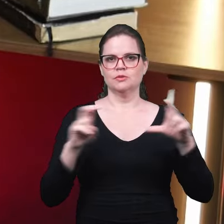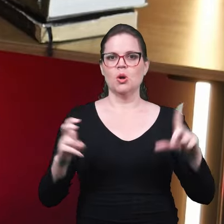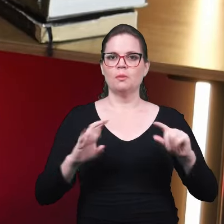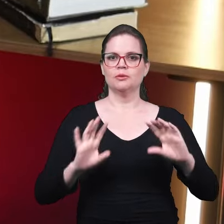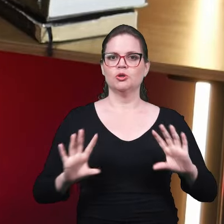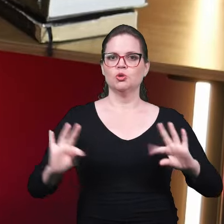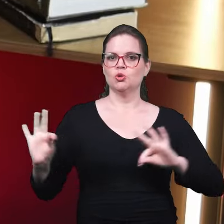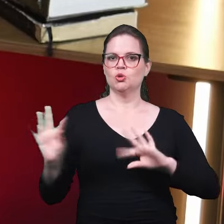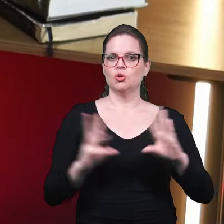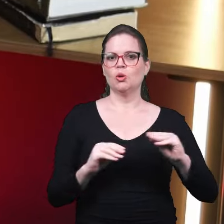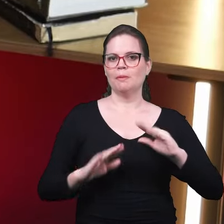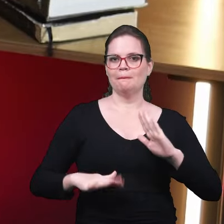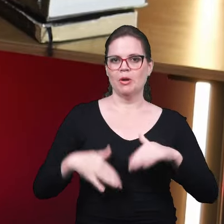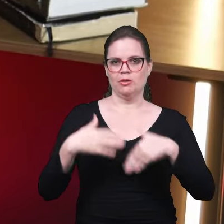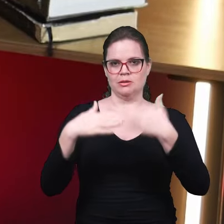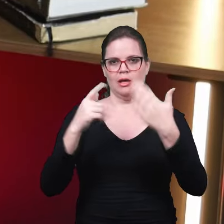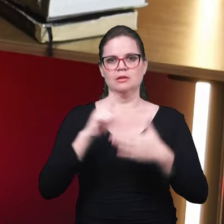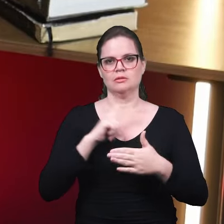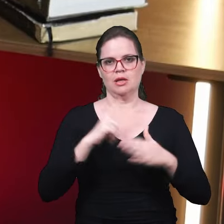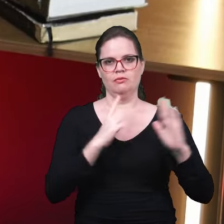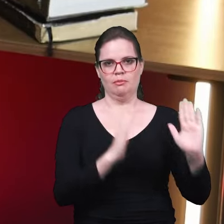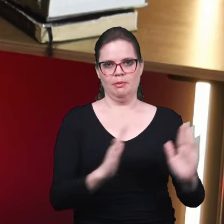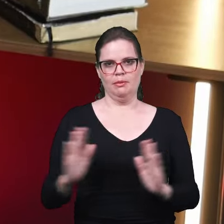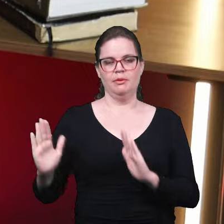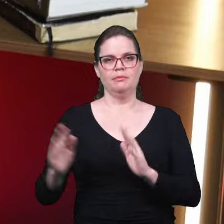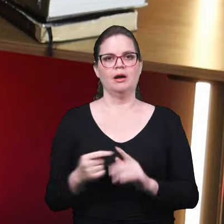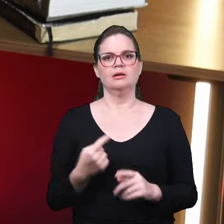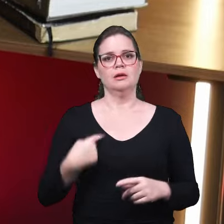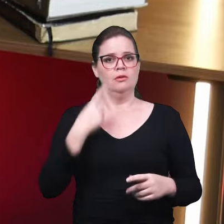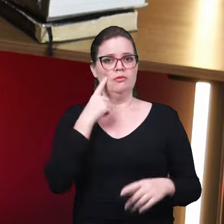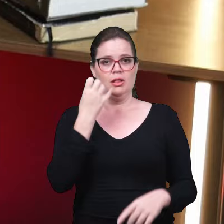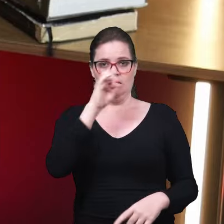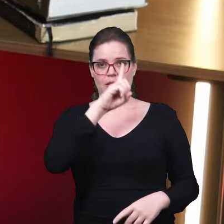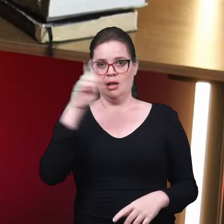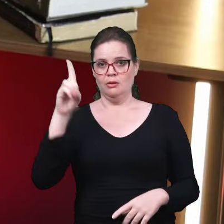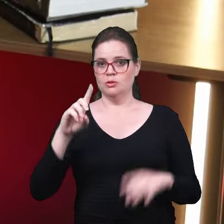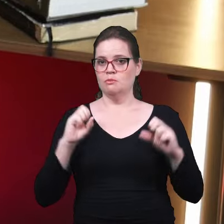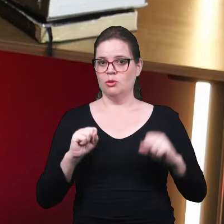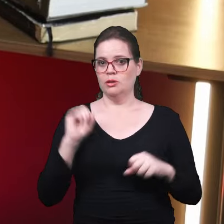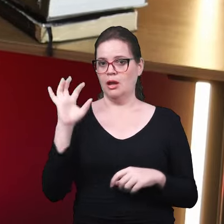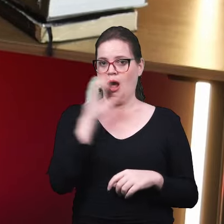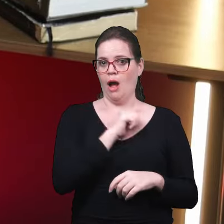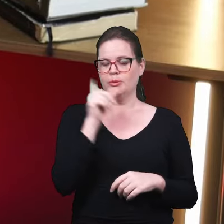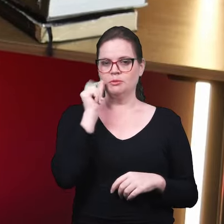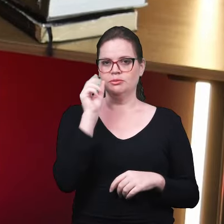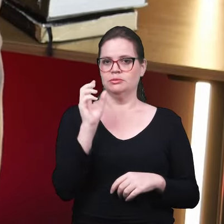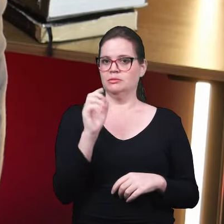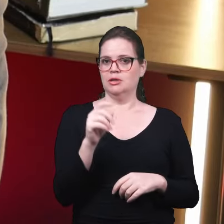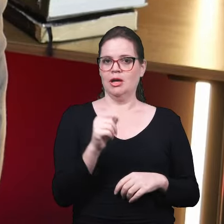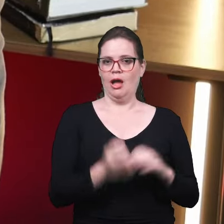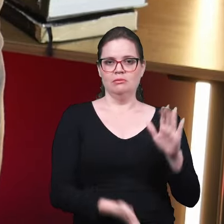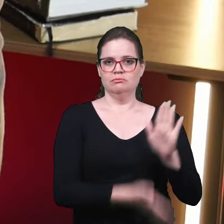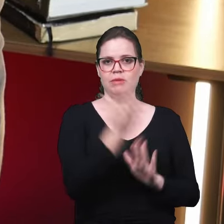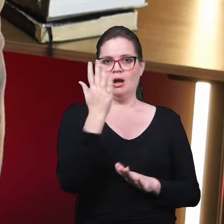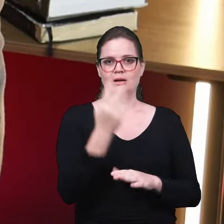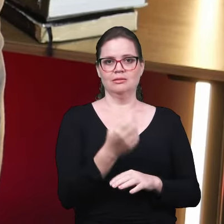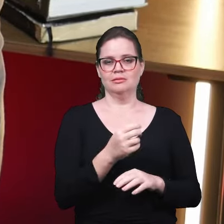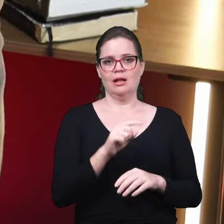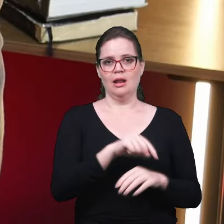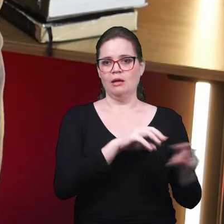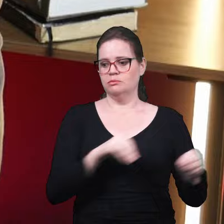todo um processo, Deus poderia, num abrir e fechar de olhos, retirar o povo do Egito e colocá-los lá na